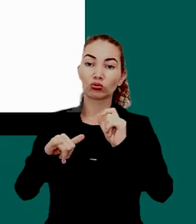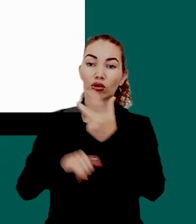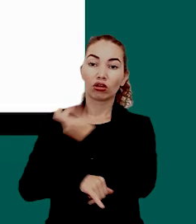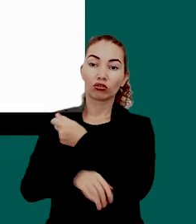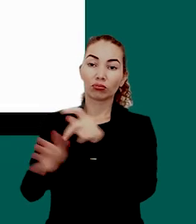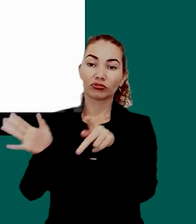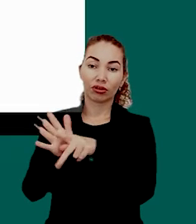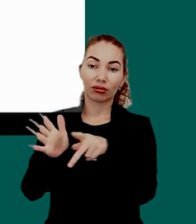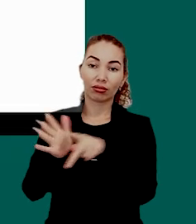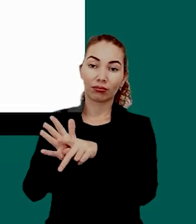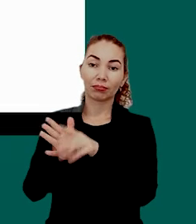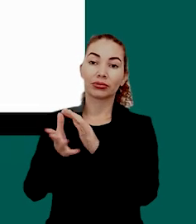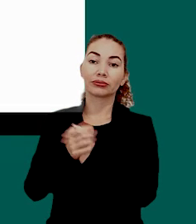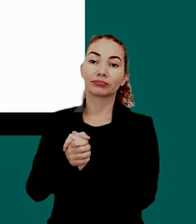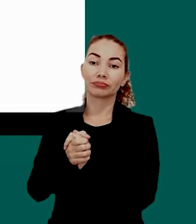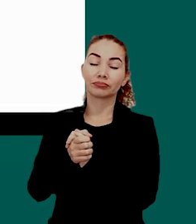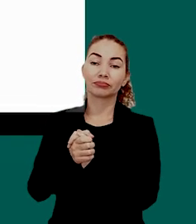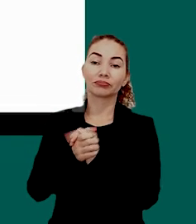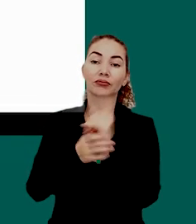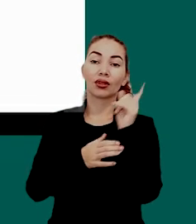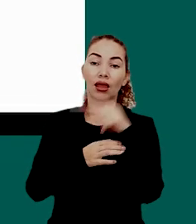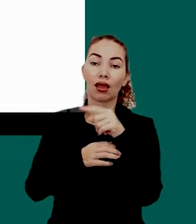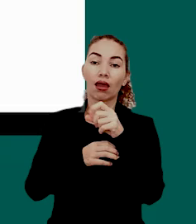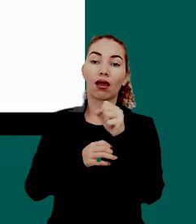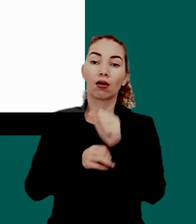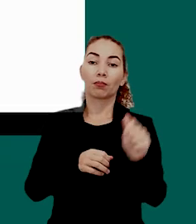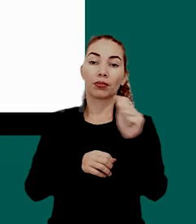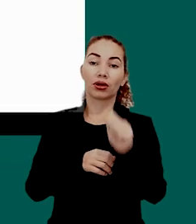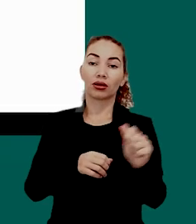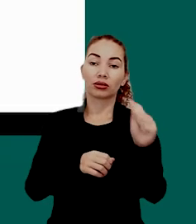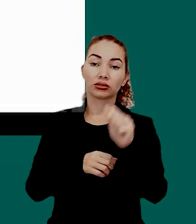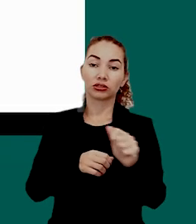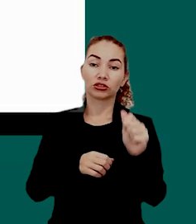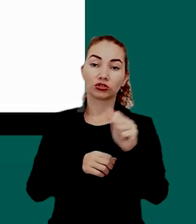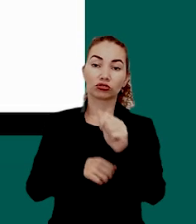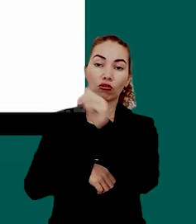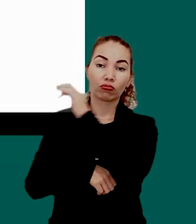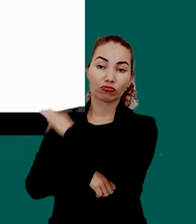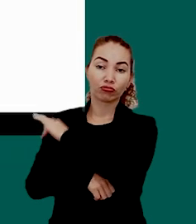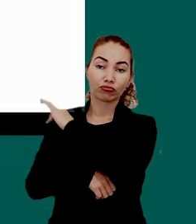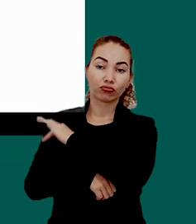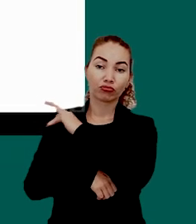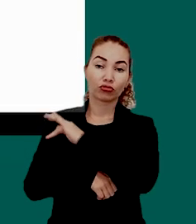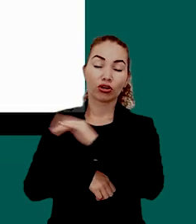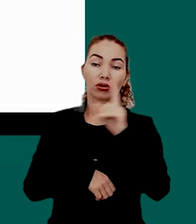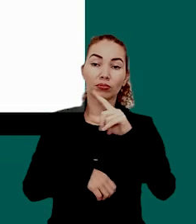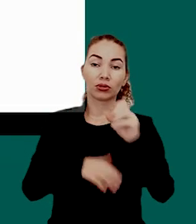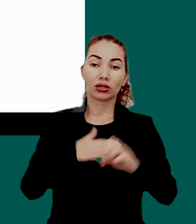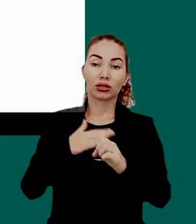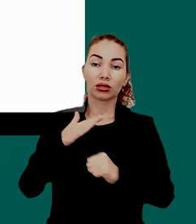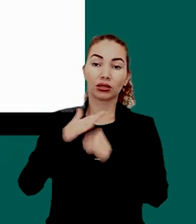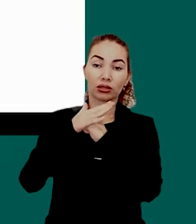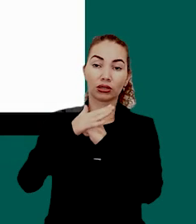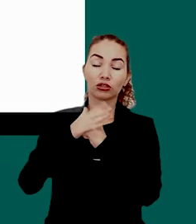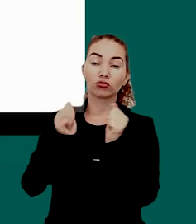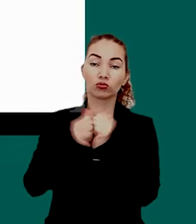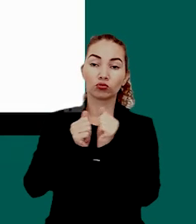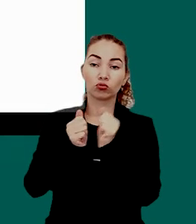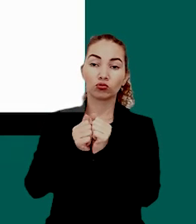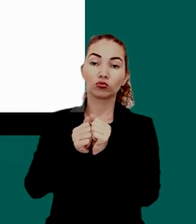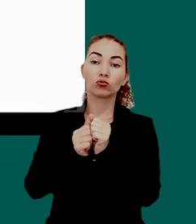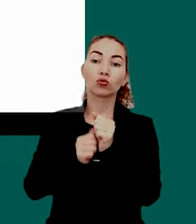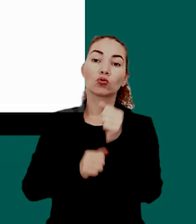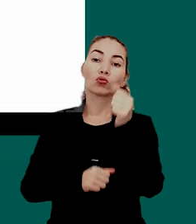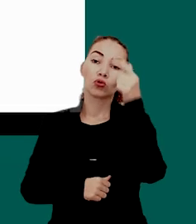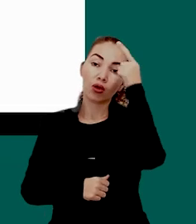vacina também, né, é uma associação de uma farmacêutica, que na verdade é uma startup, que é a Pharmacore, junto com a Faculdade de Medicina